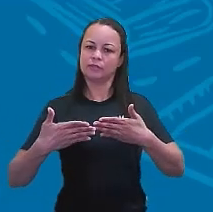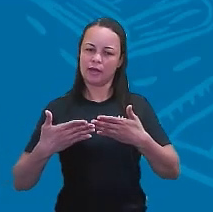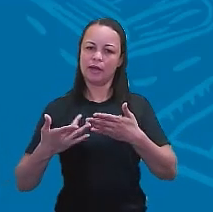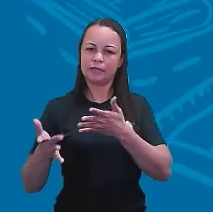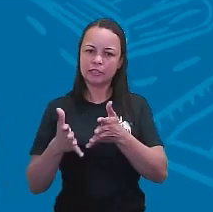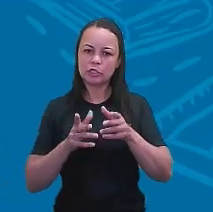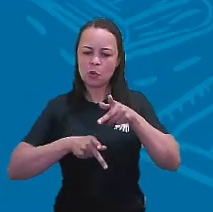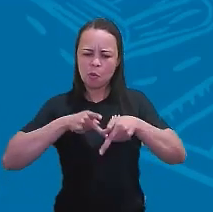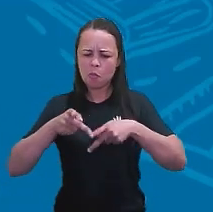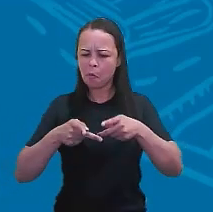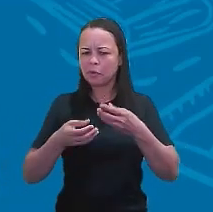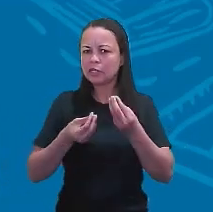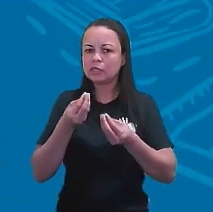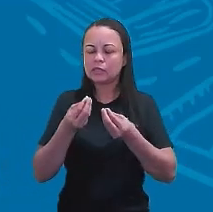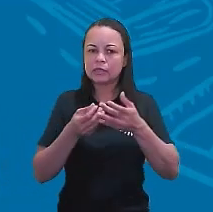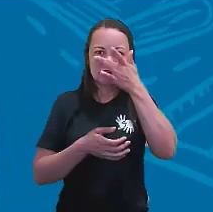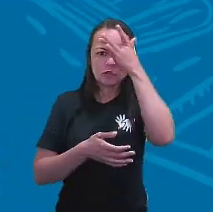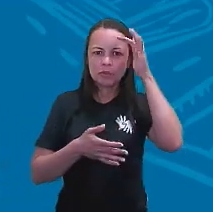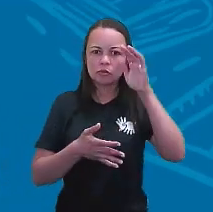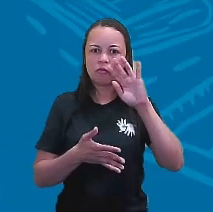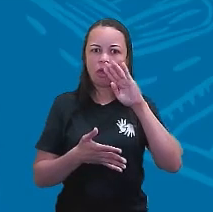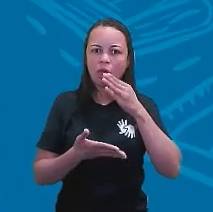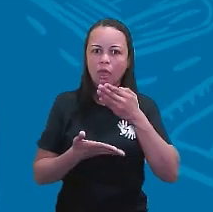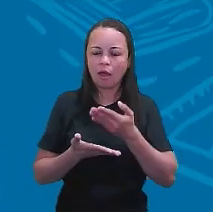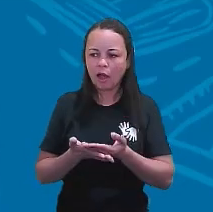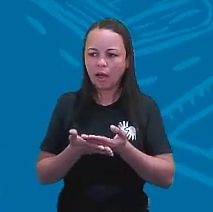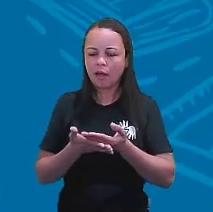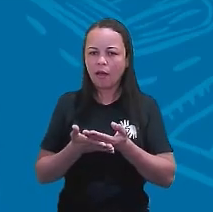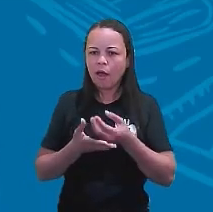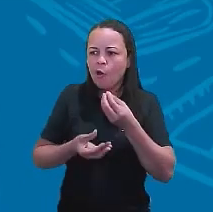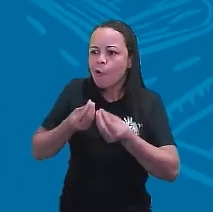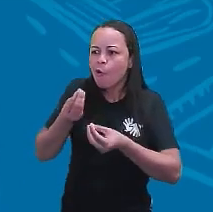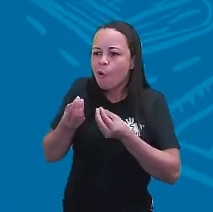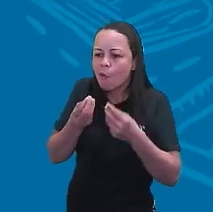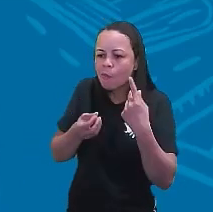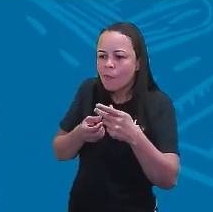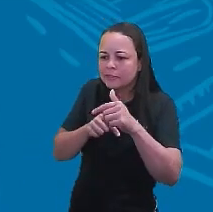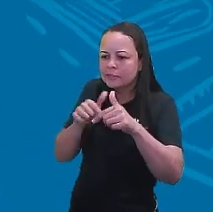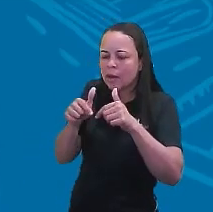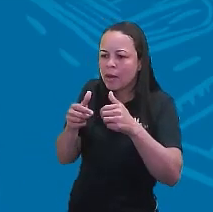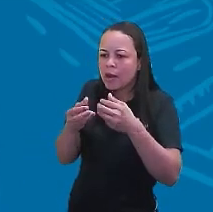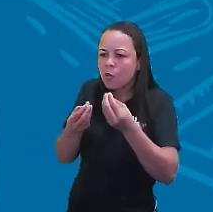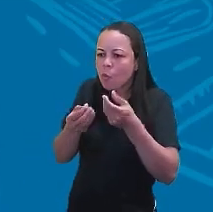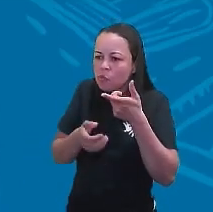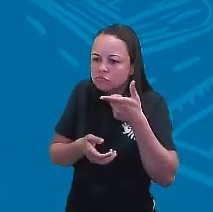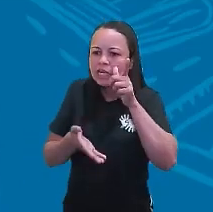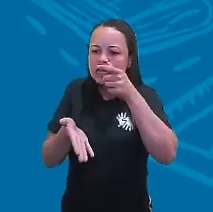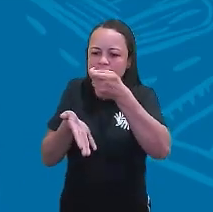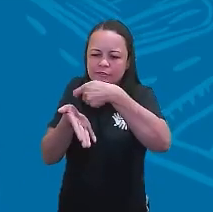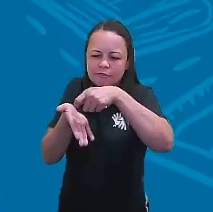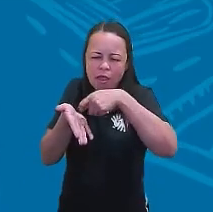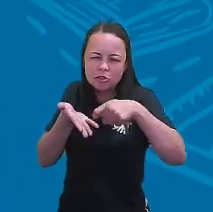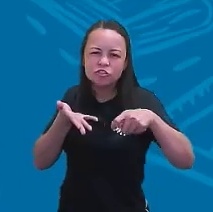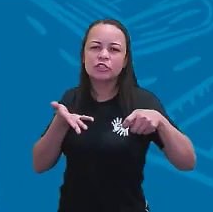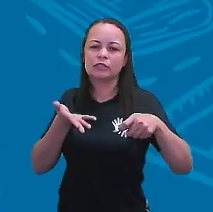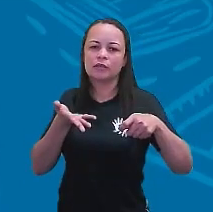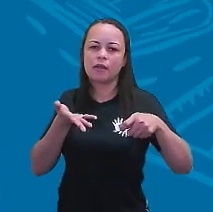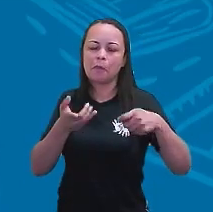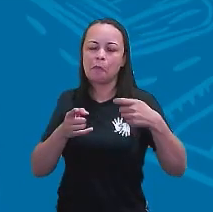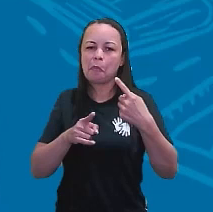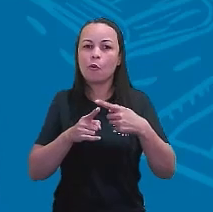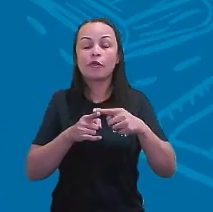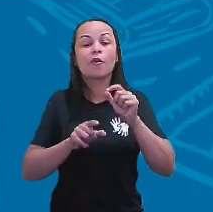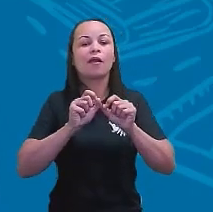todos ficaram boquiabertos. Nossa, como é que uma obra dessa consegue ser escrita? Porque era diferente das